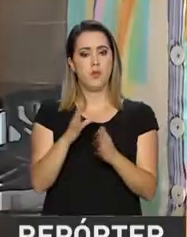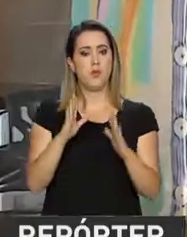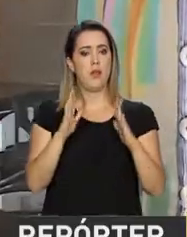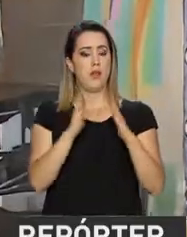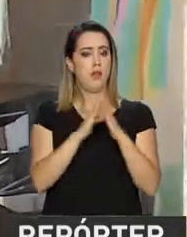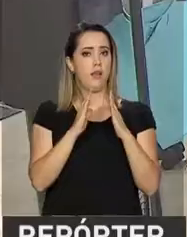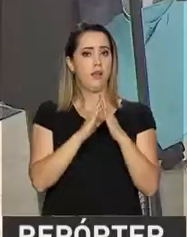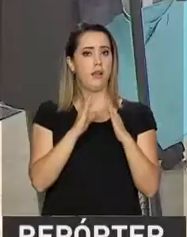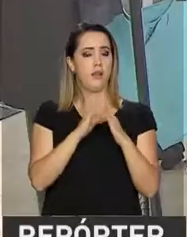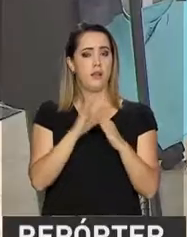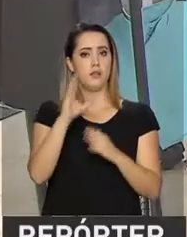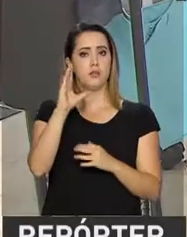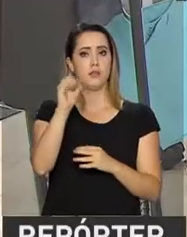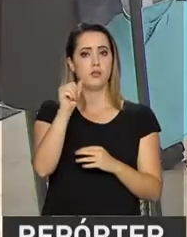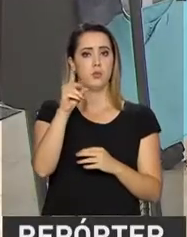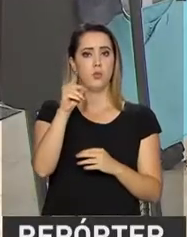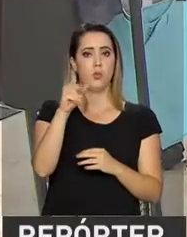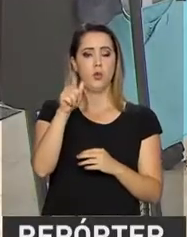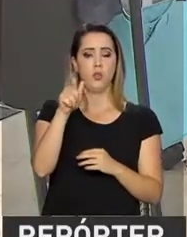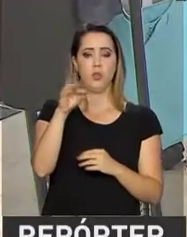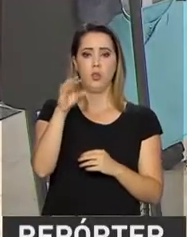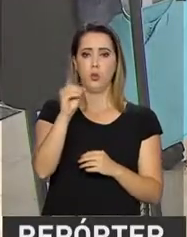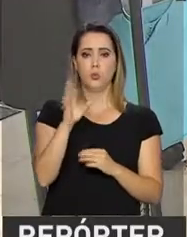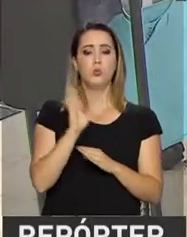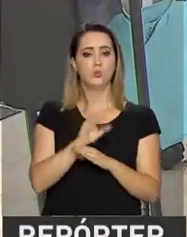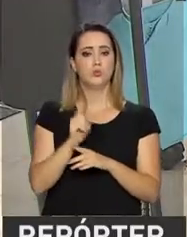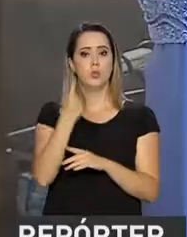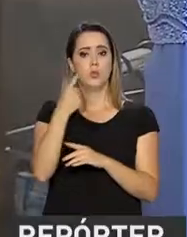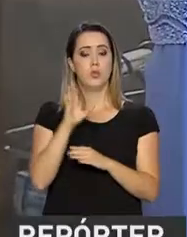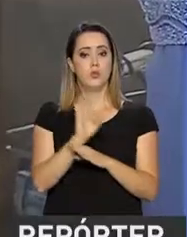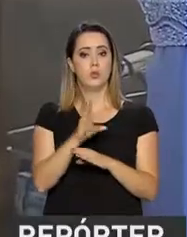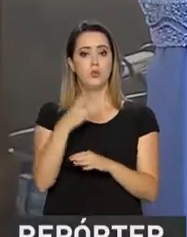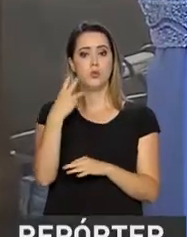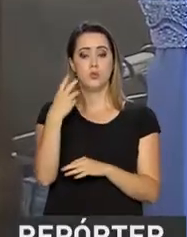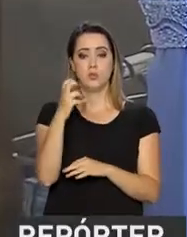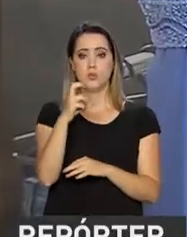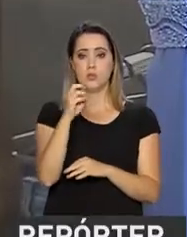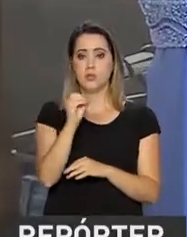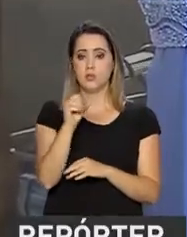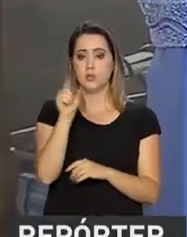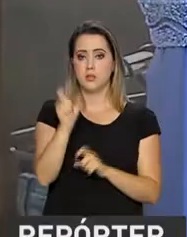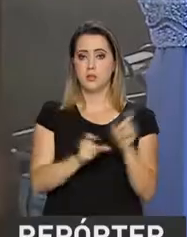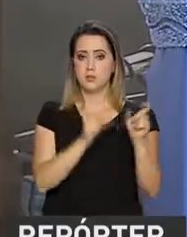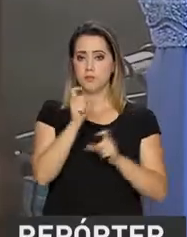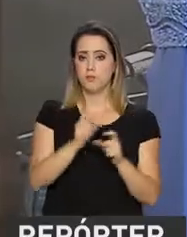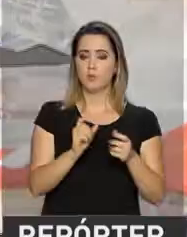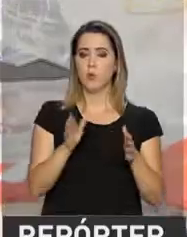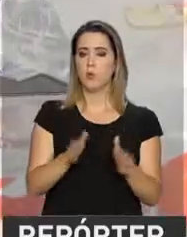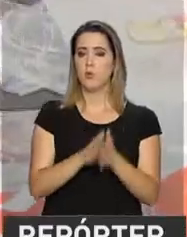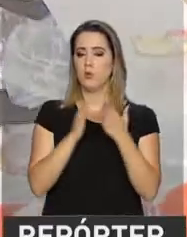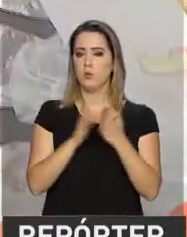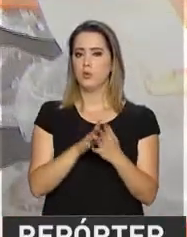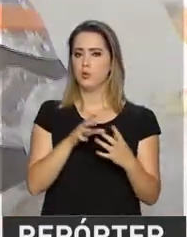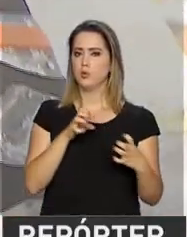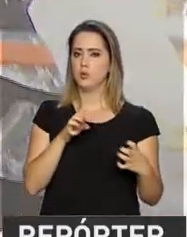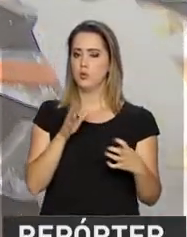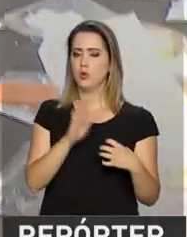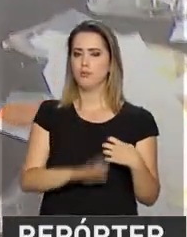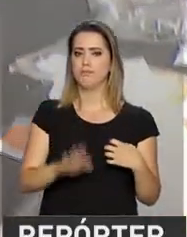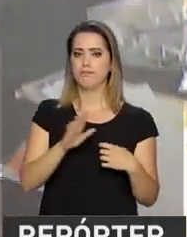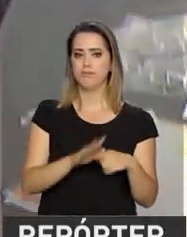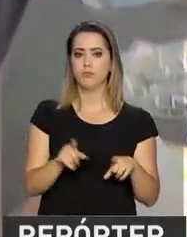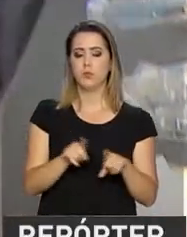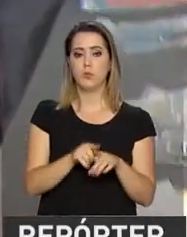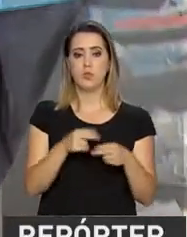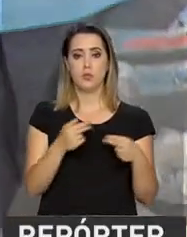candango é uma delas o local ajuda cerca de 350 pessoas carentes entre idosos e crianças